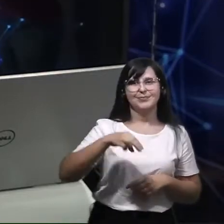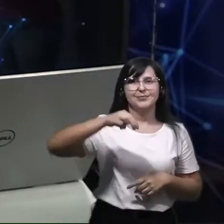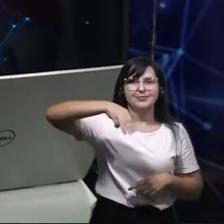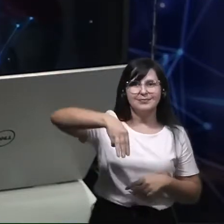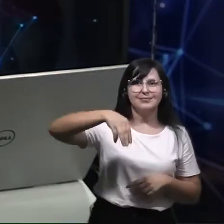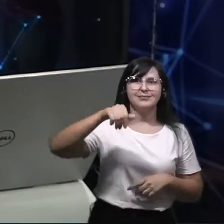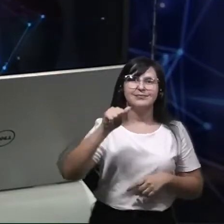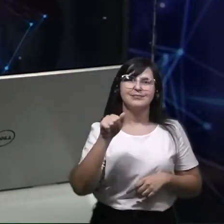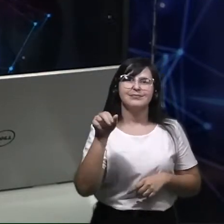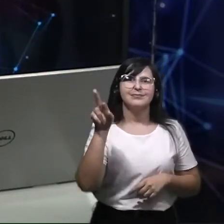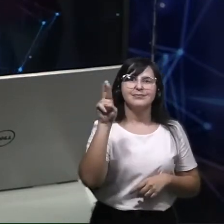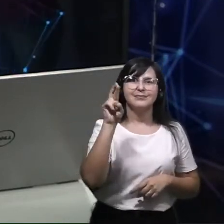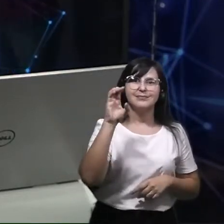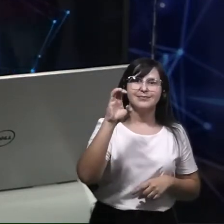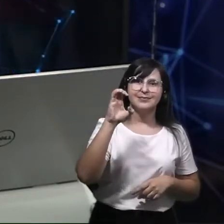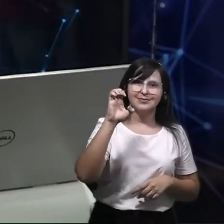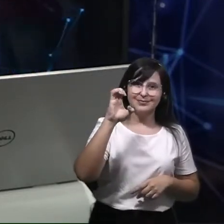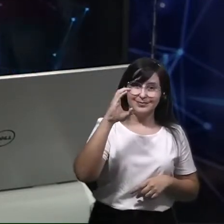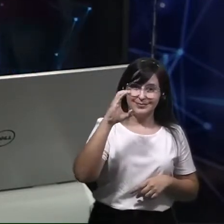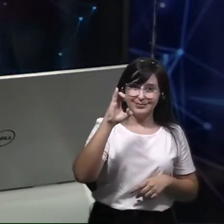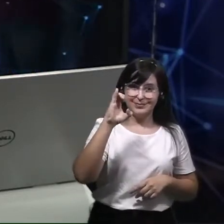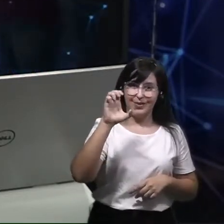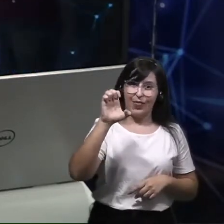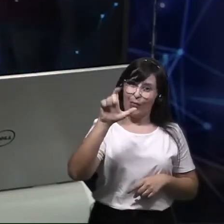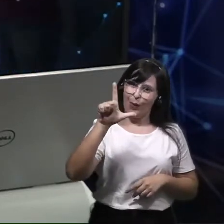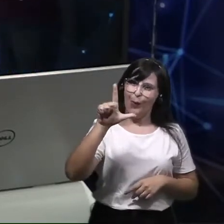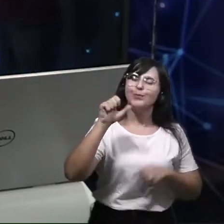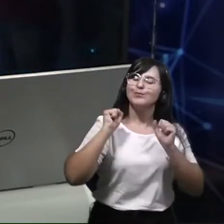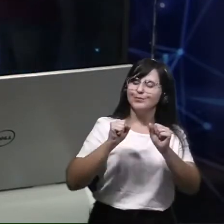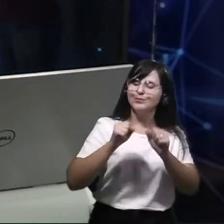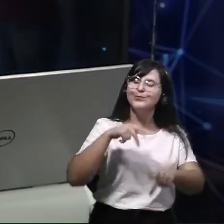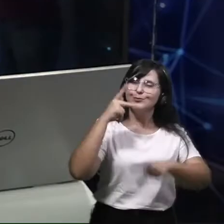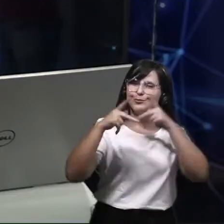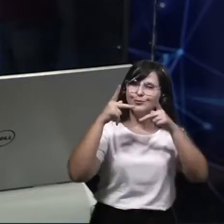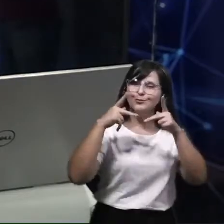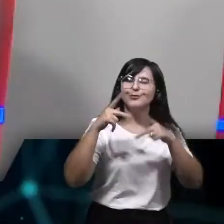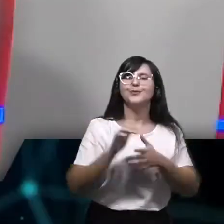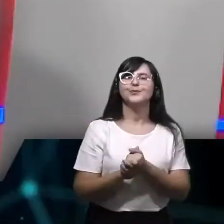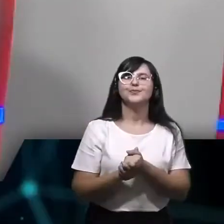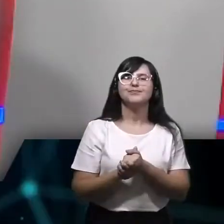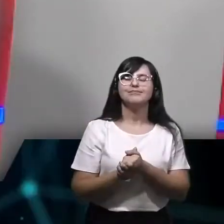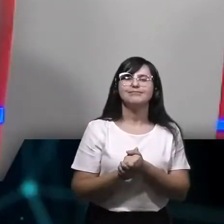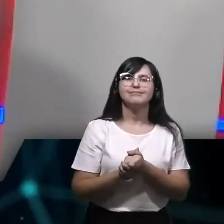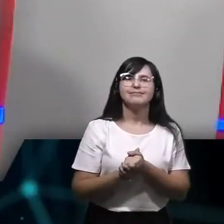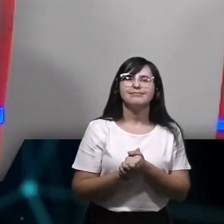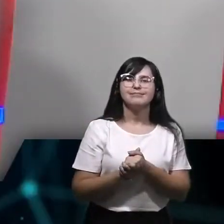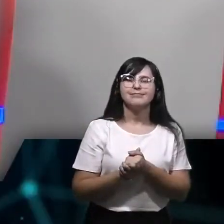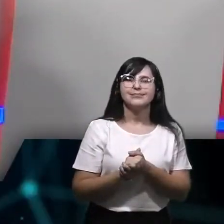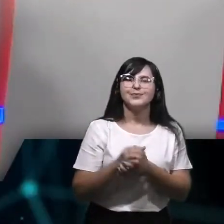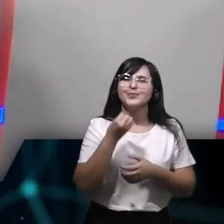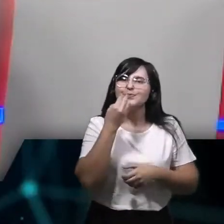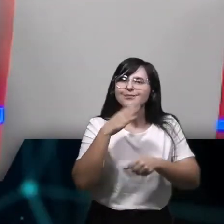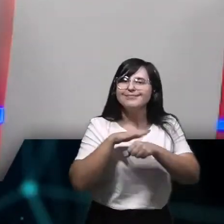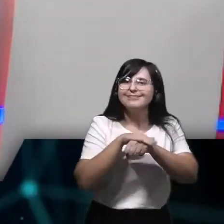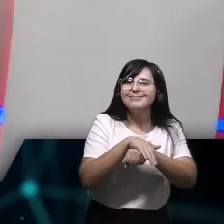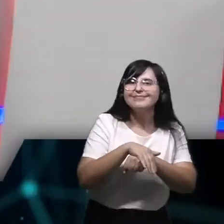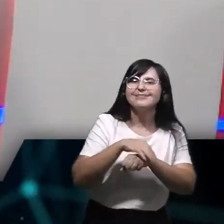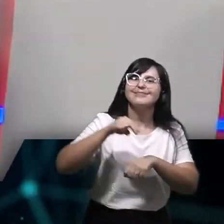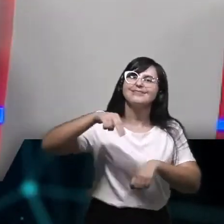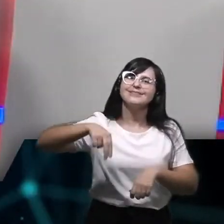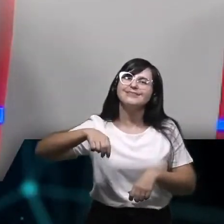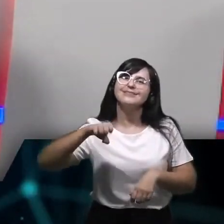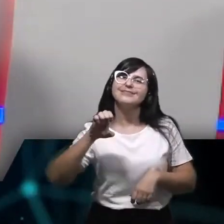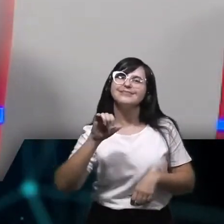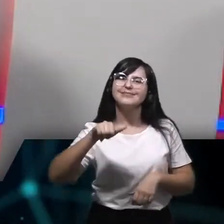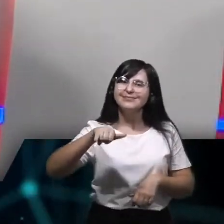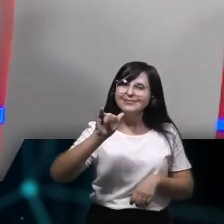Maciel do Nascimento. Candidato, o senhor tem o tempo de um minuto também para suas considerações. Seja muito bem-vindo. Boa noite, Ney. Boa noite,